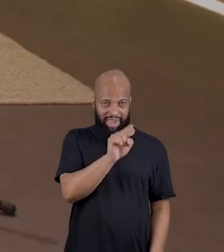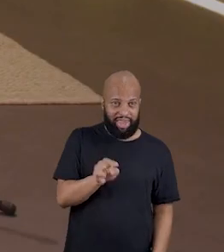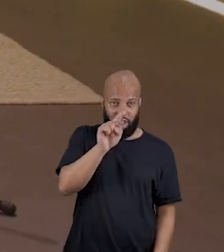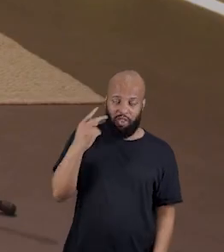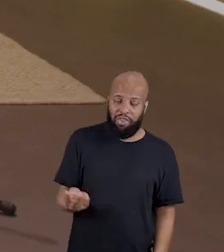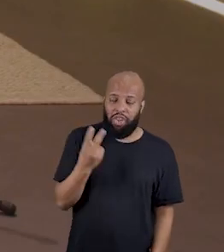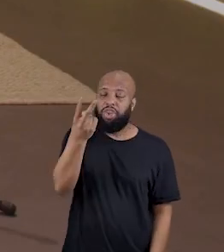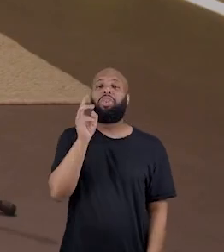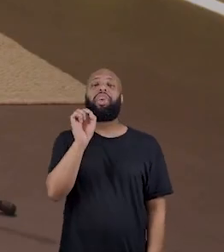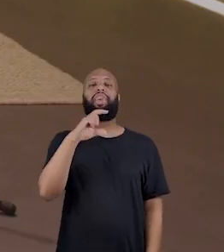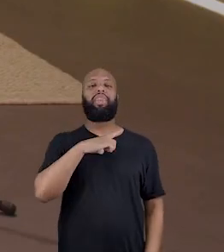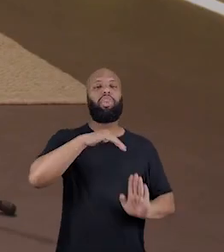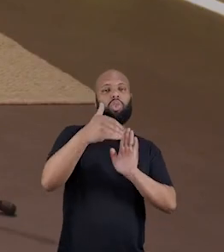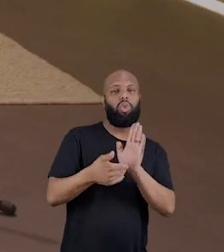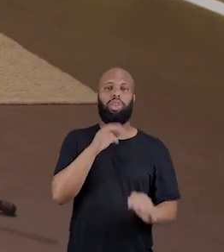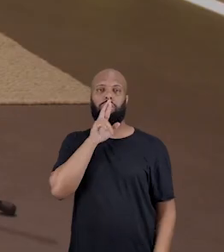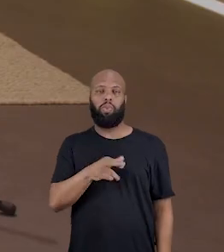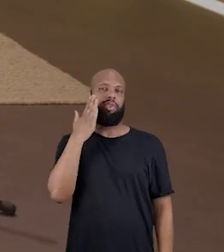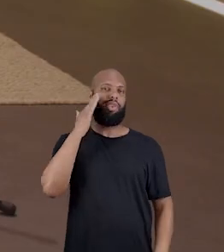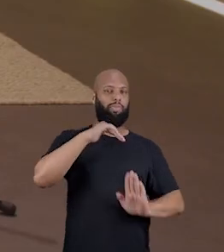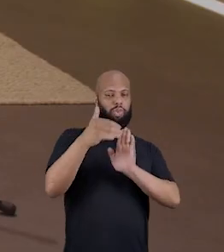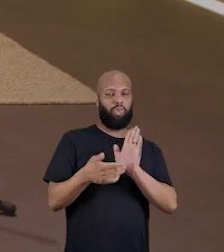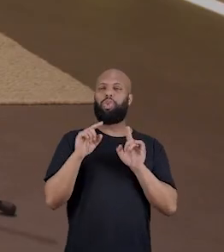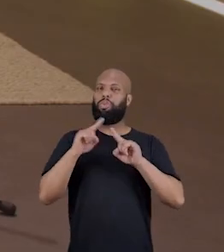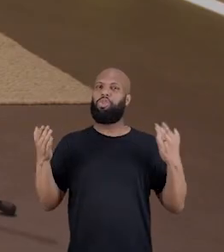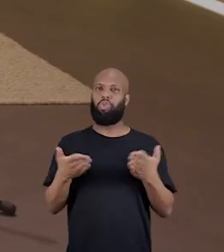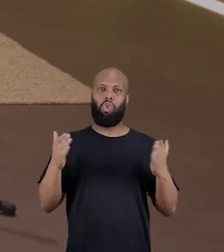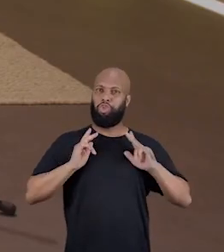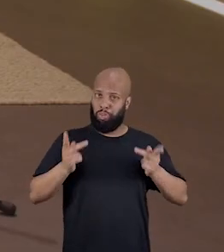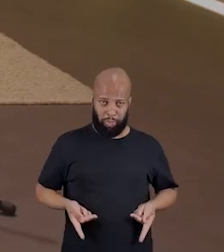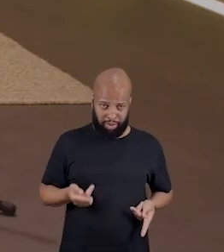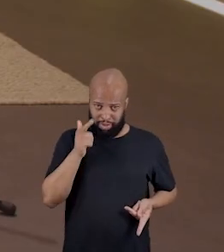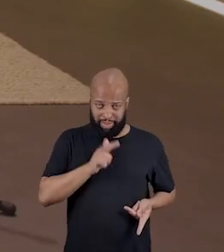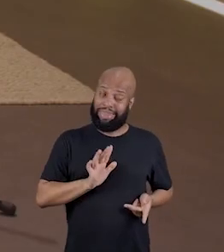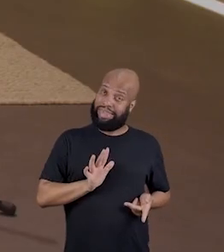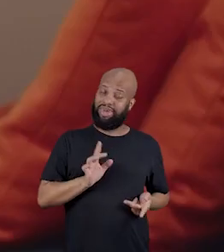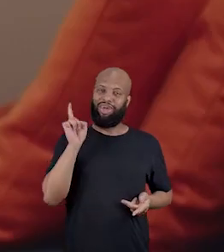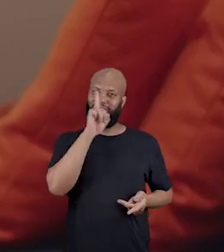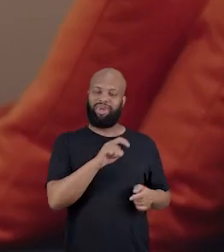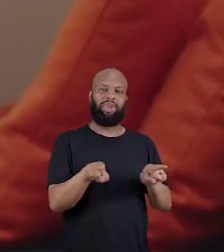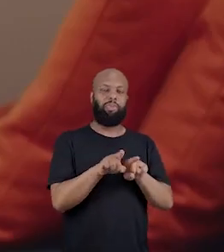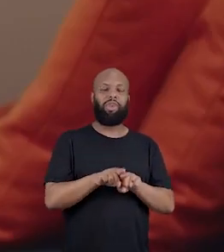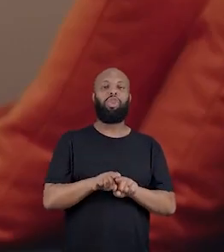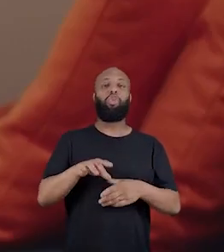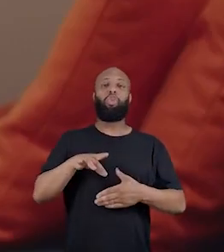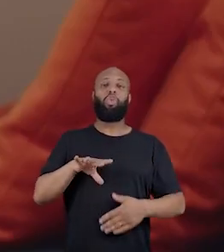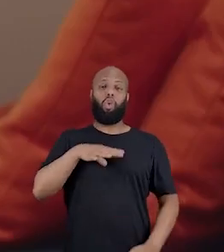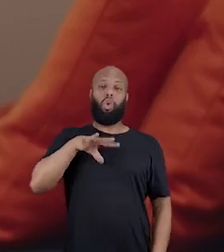isso, né? Valorizou quem tem todas as respostas, quem sabe tudo o tempo inteiro, mas isso hoje em dia é humanamente impossível. Né? Coragem